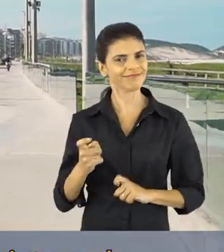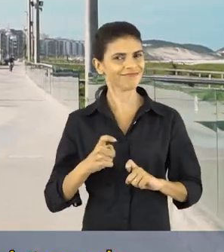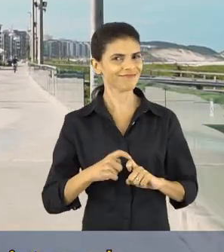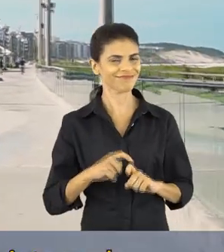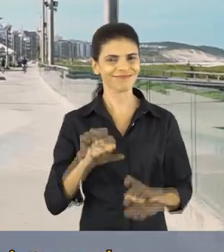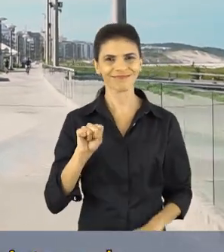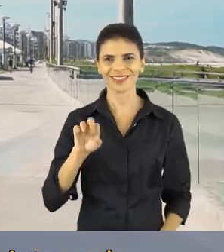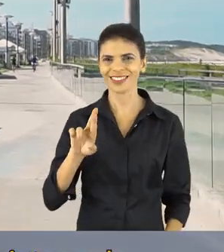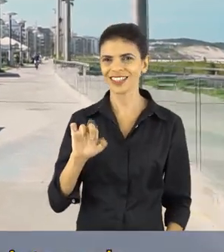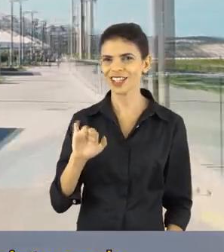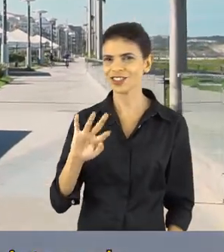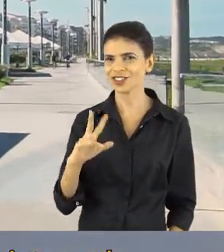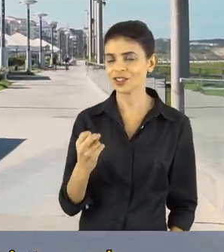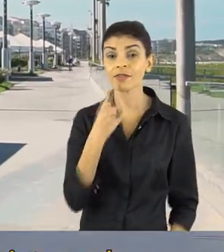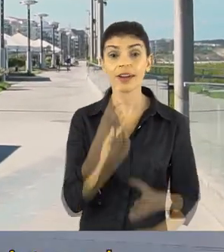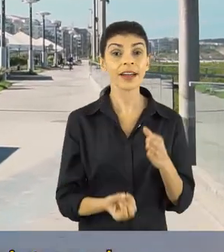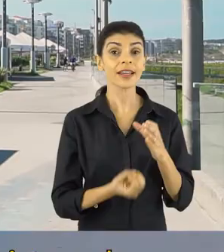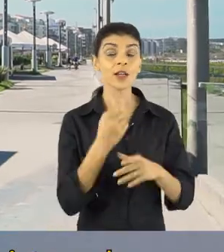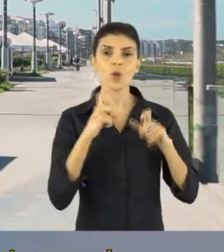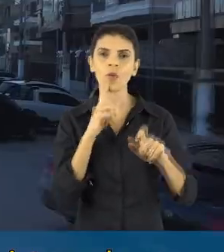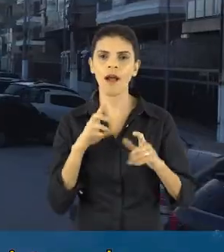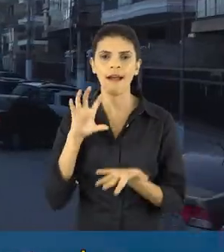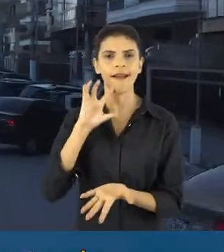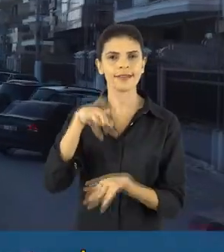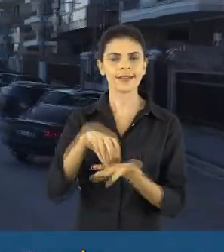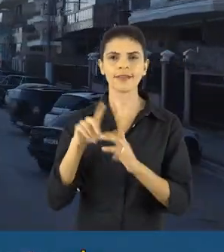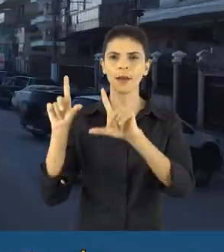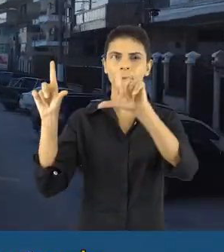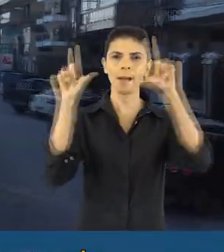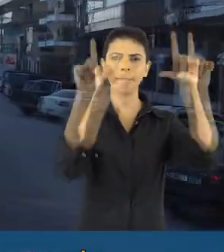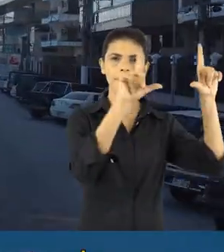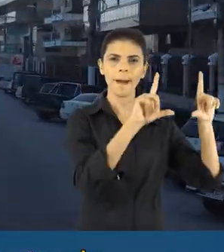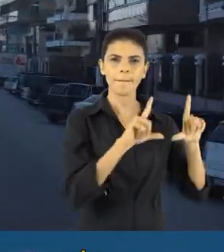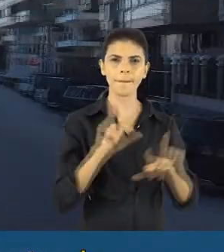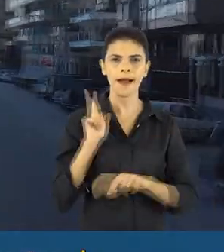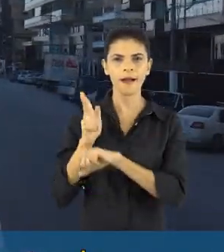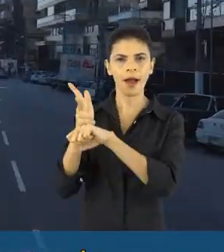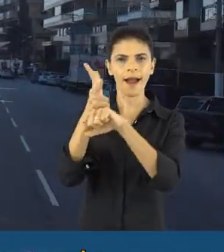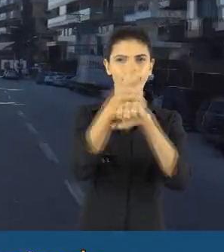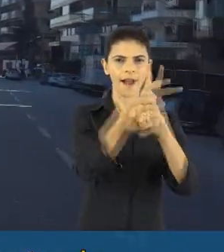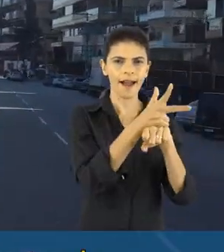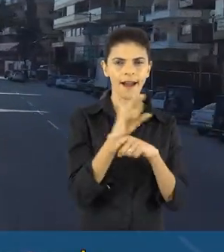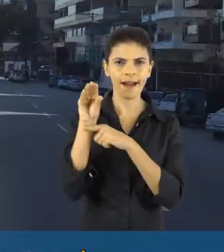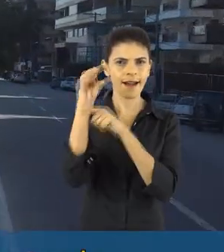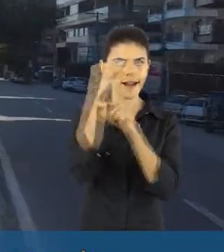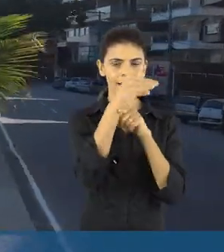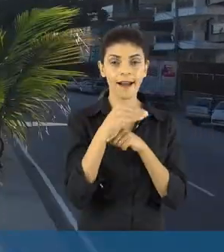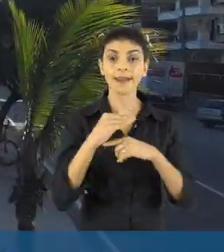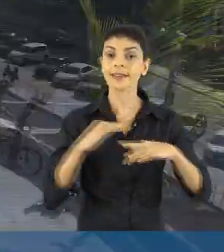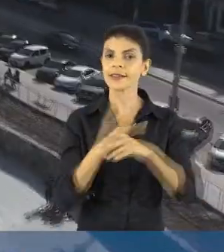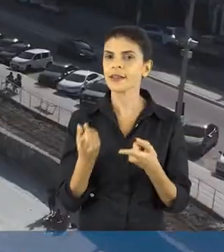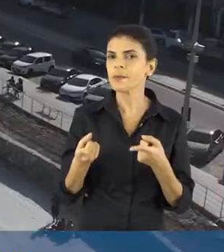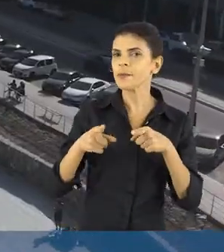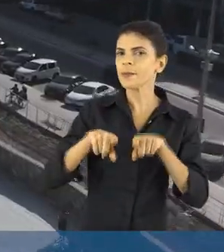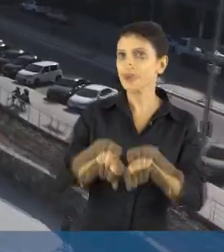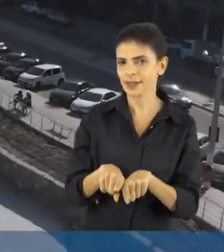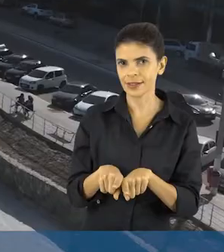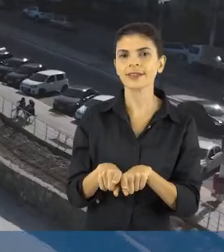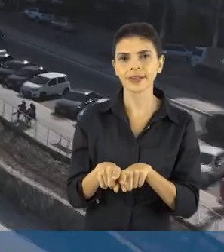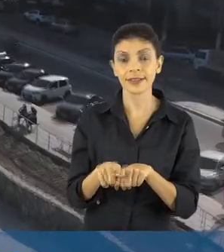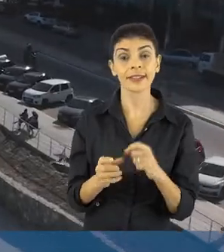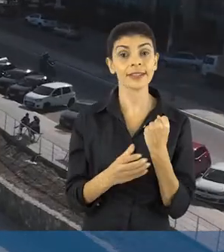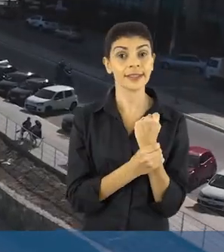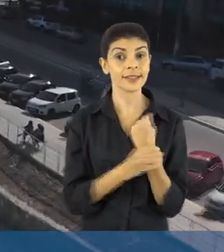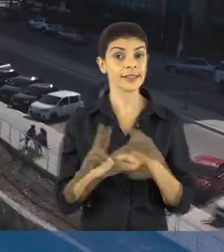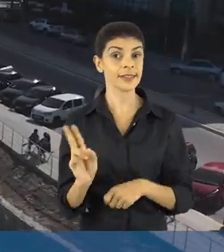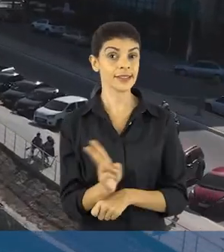Dr. Serginho vai criar um centro integrado de monitoramento e controle da nossa cidade, em parceria com os órgãos